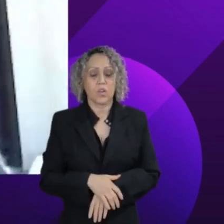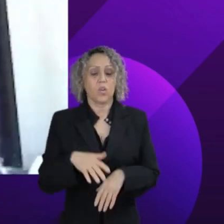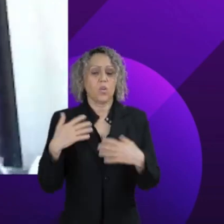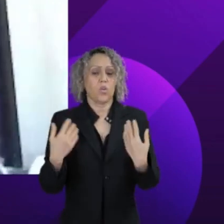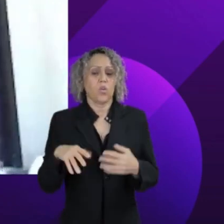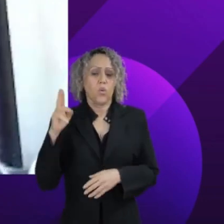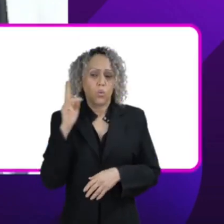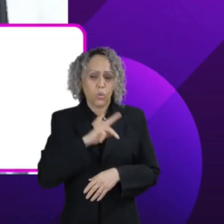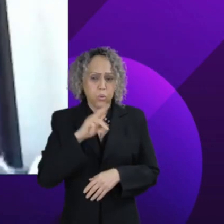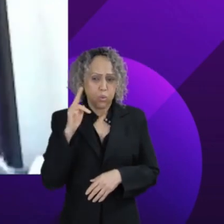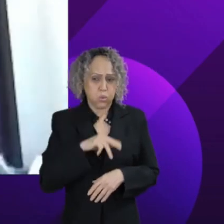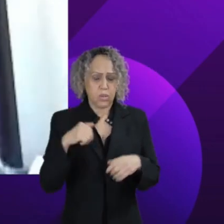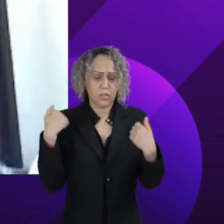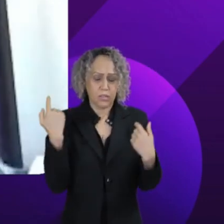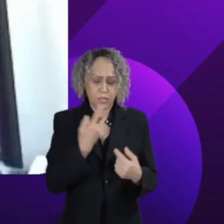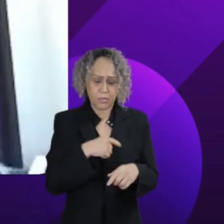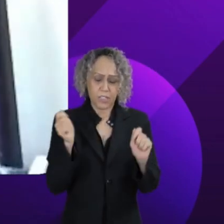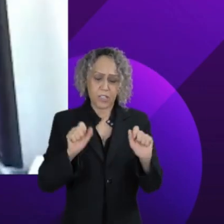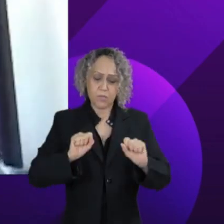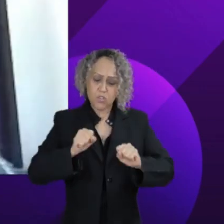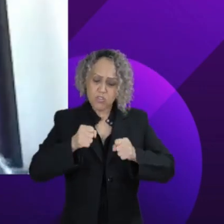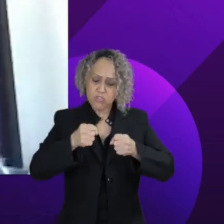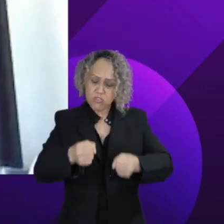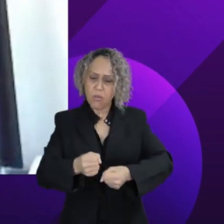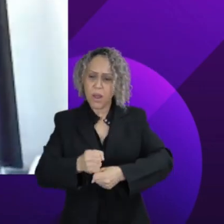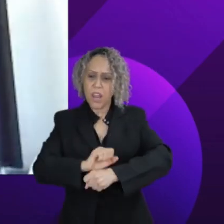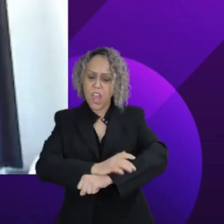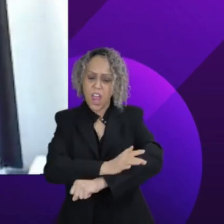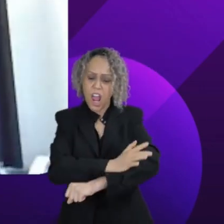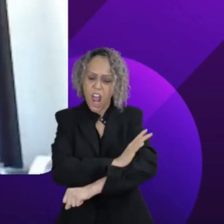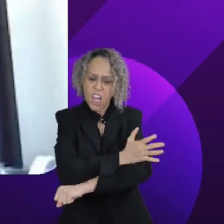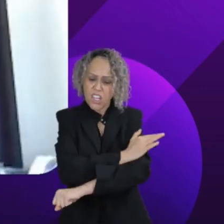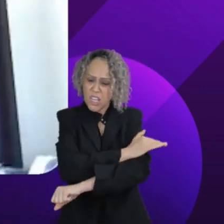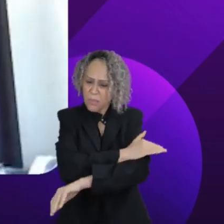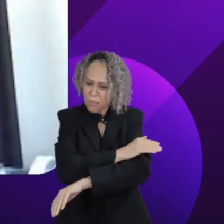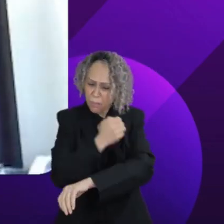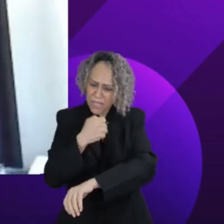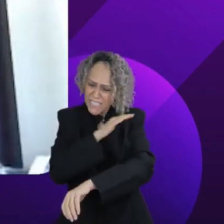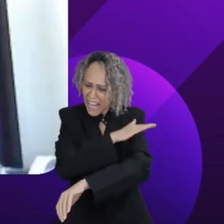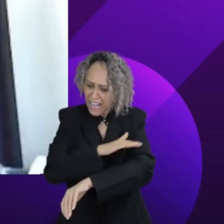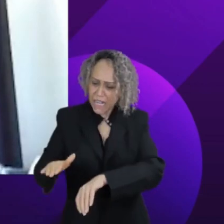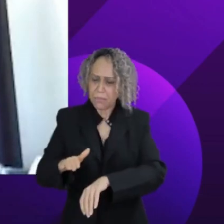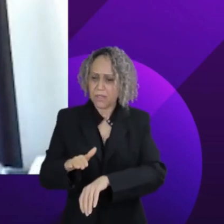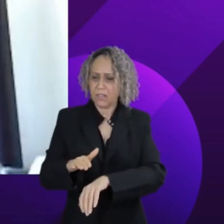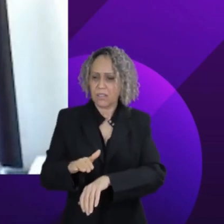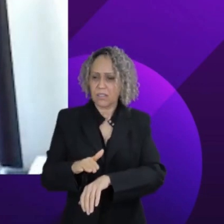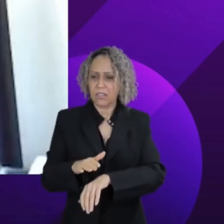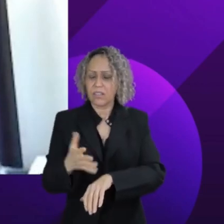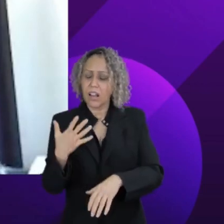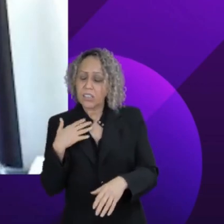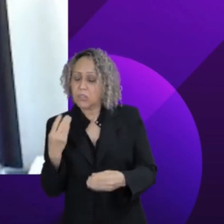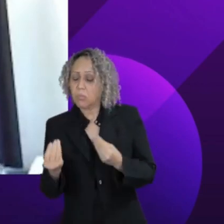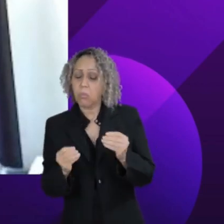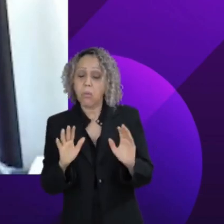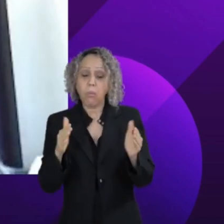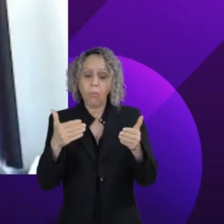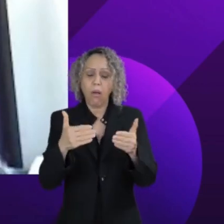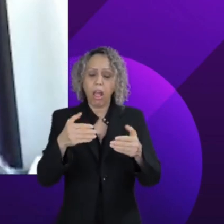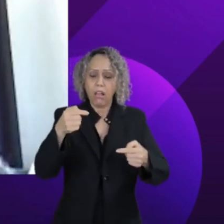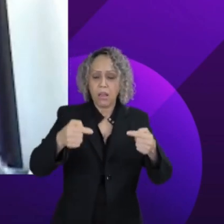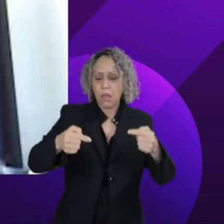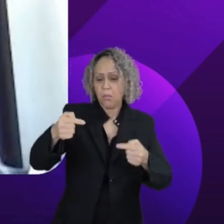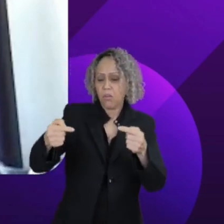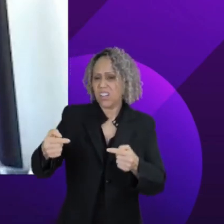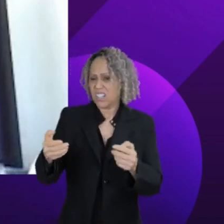emergência. A gente precisa combater o racismo e a gente não pode se resumir, se reduzir às políticas que